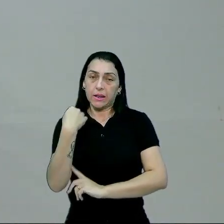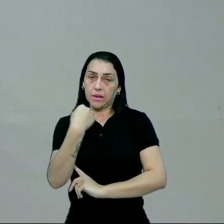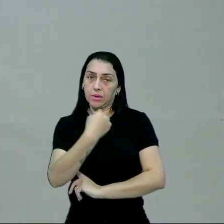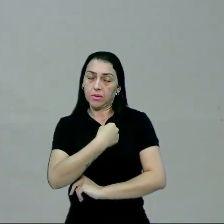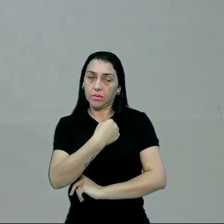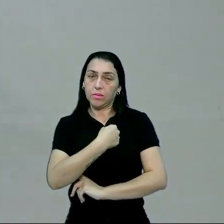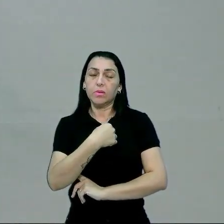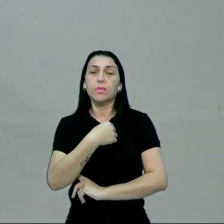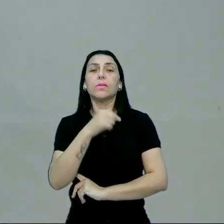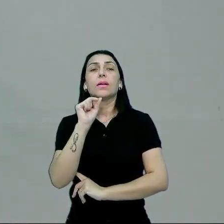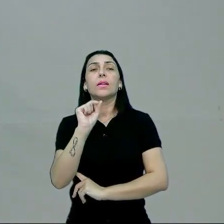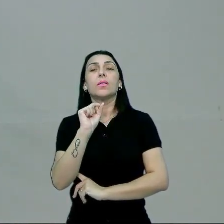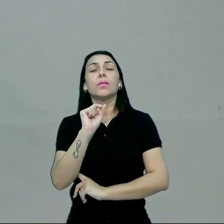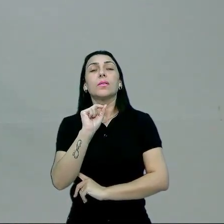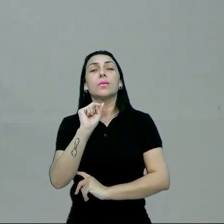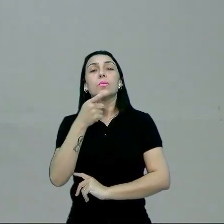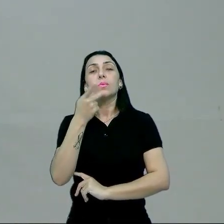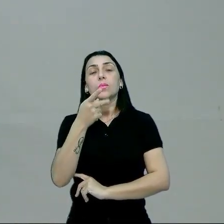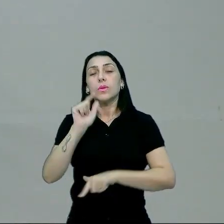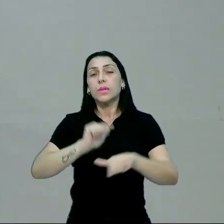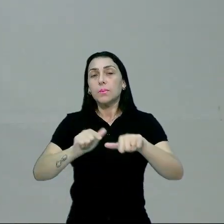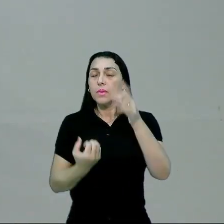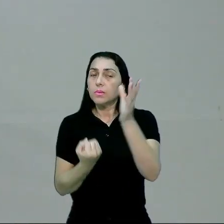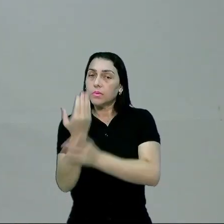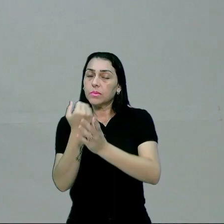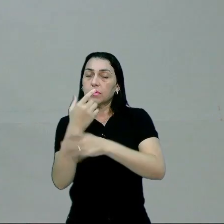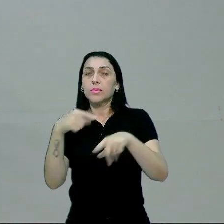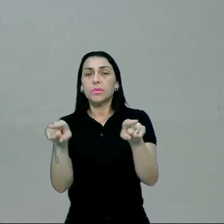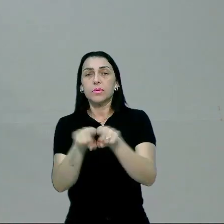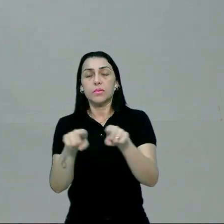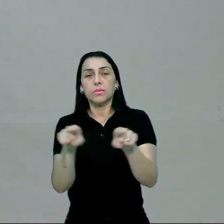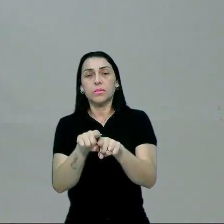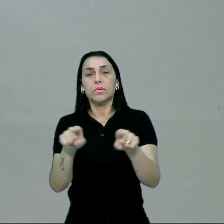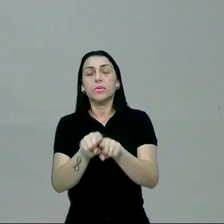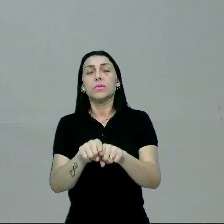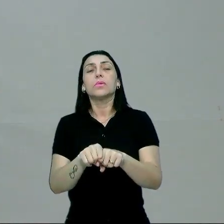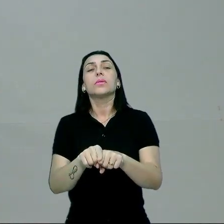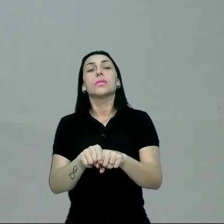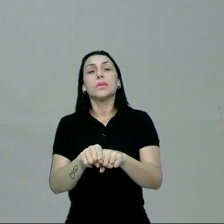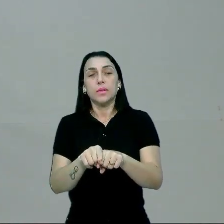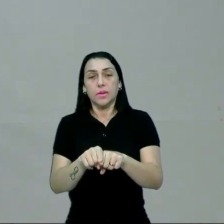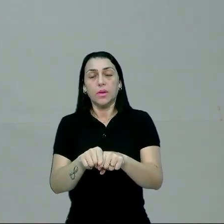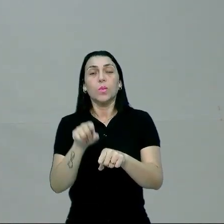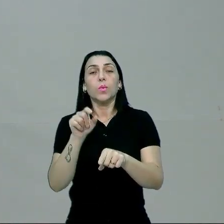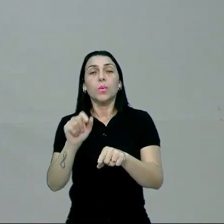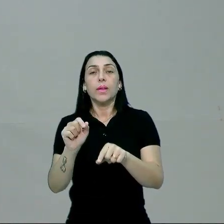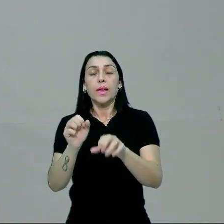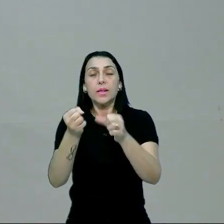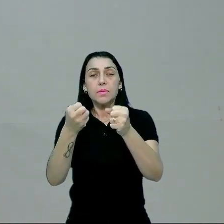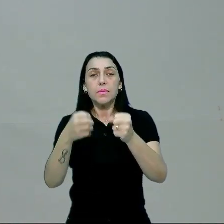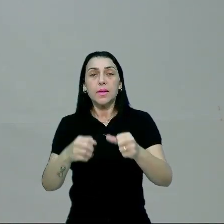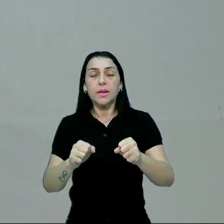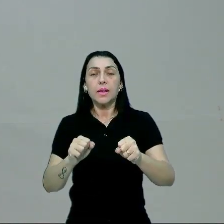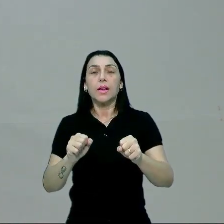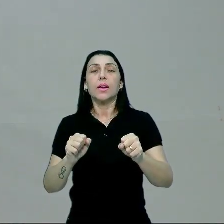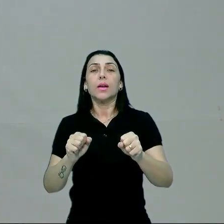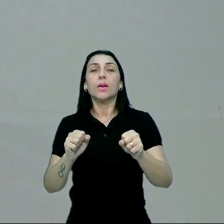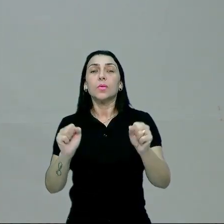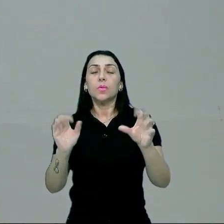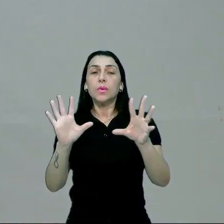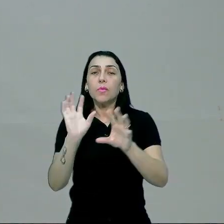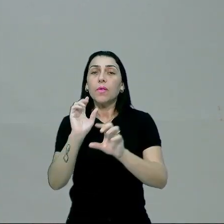estamos tratando de trabalho e produção, logo nós estamos implicitamente trazendo uma